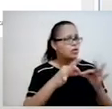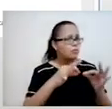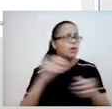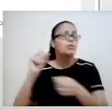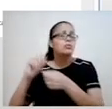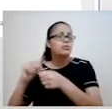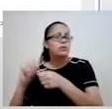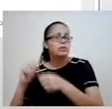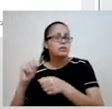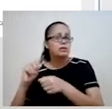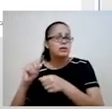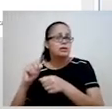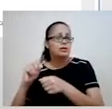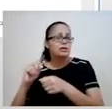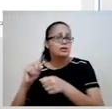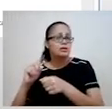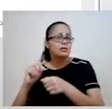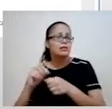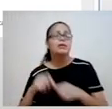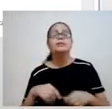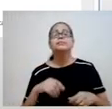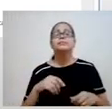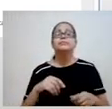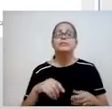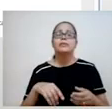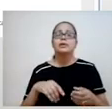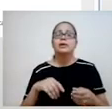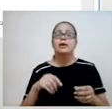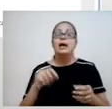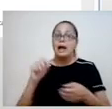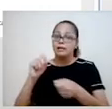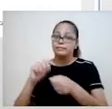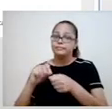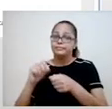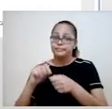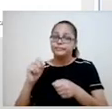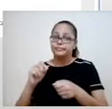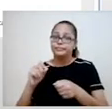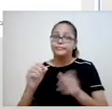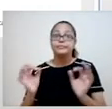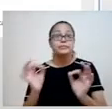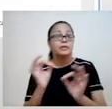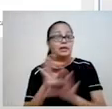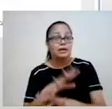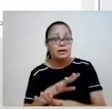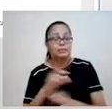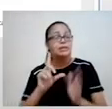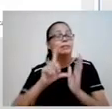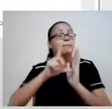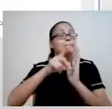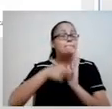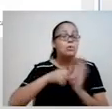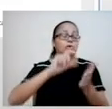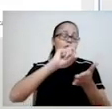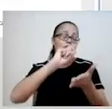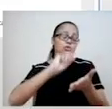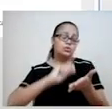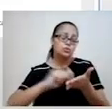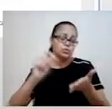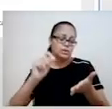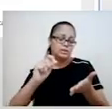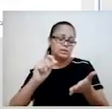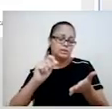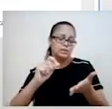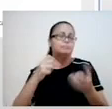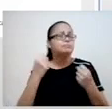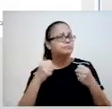acabo de escrever, não acabou a minha execução. A minha execução só acaba após a minha correção. Vocês têm que se habituar a ler